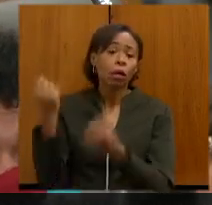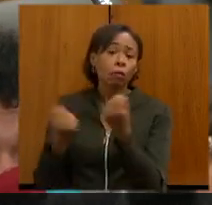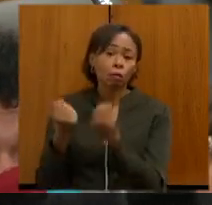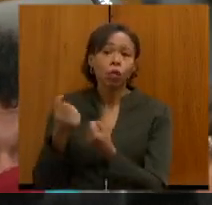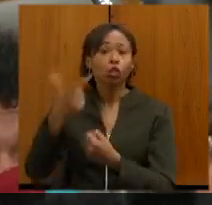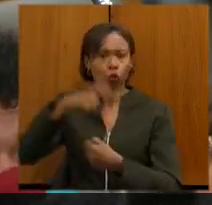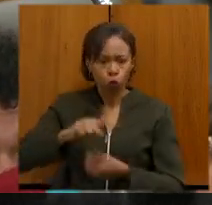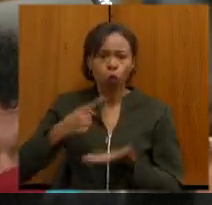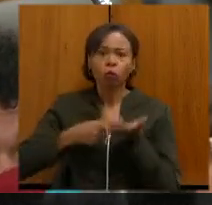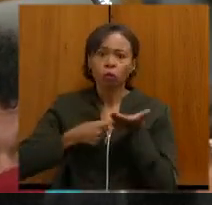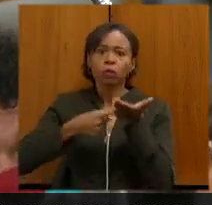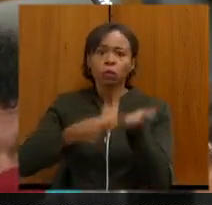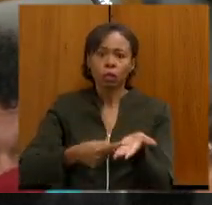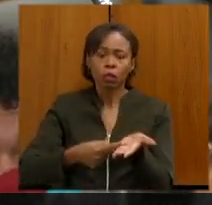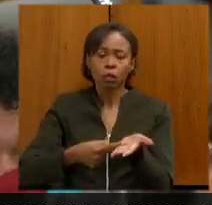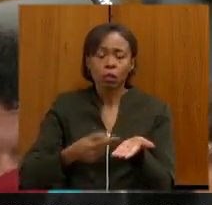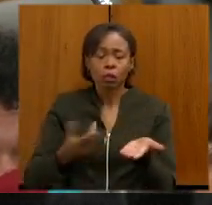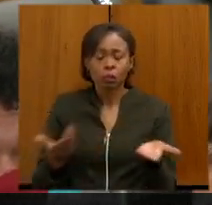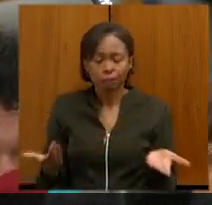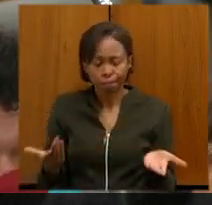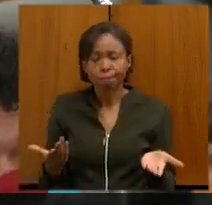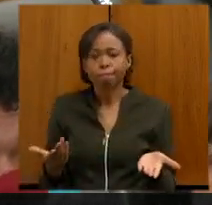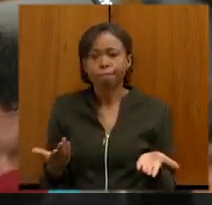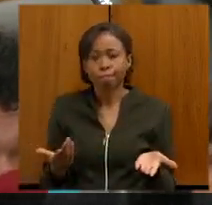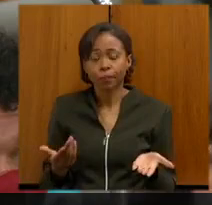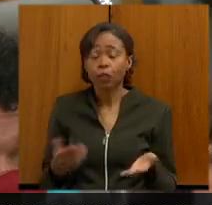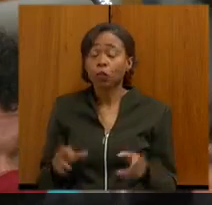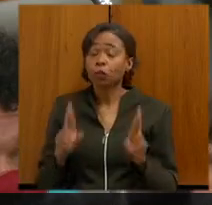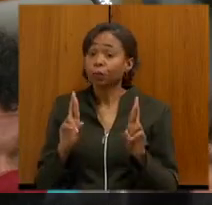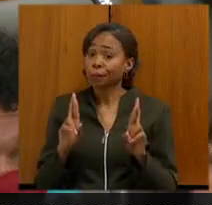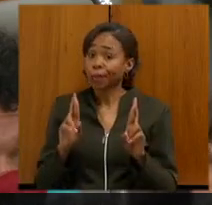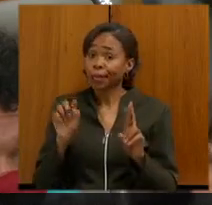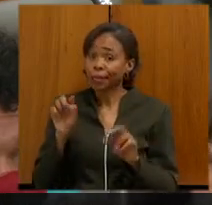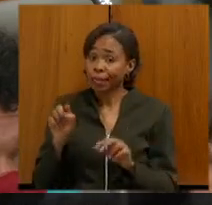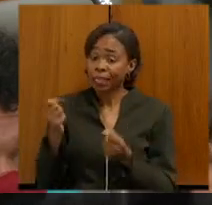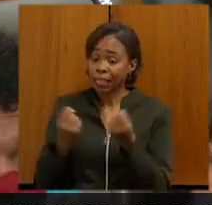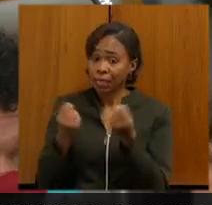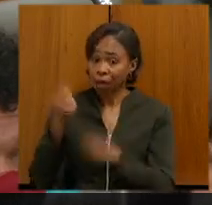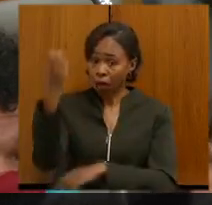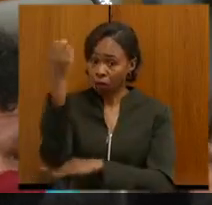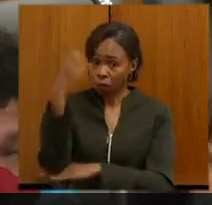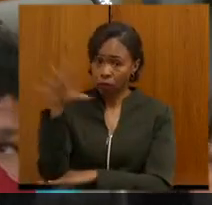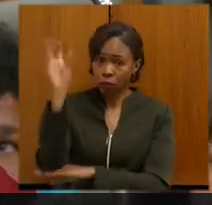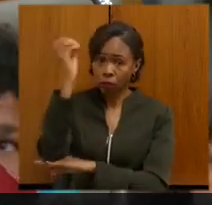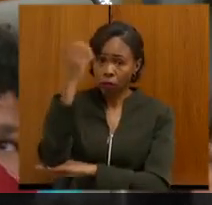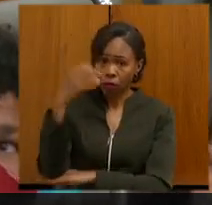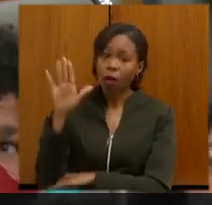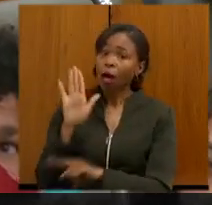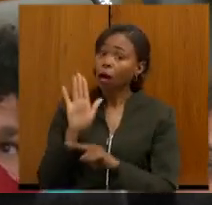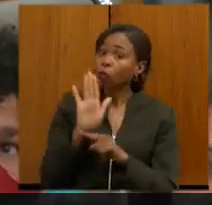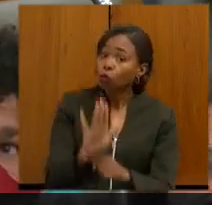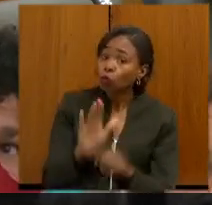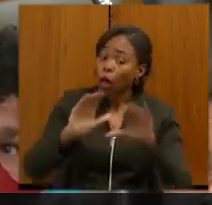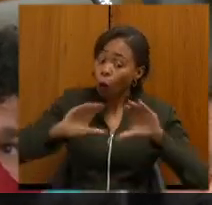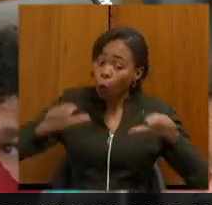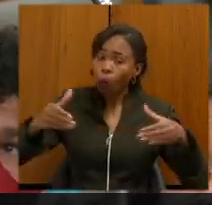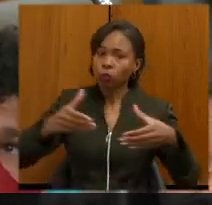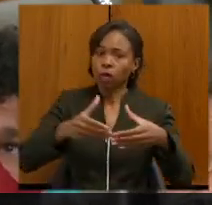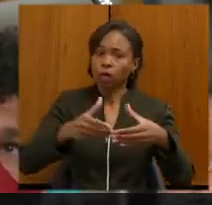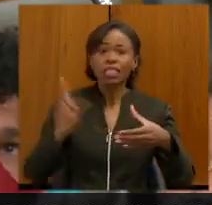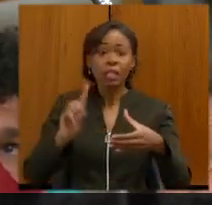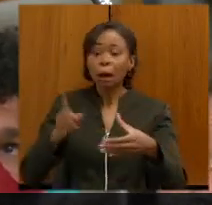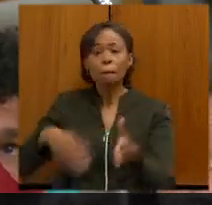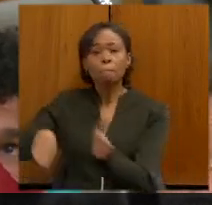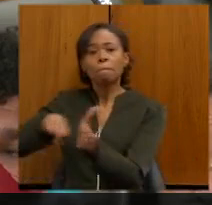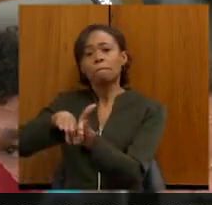abençoar eu espero que ser que essa ambulância sirva para comunidade não para ficar lá no pátio